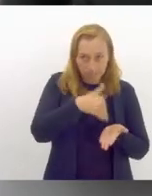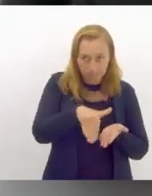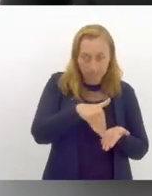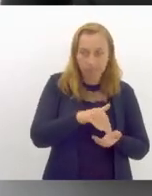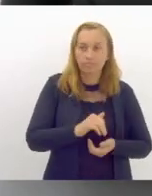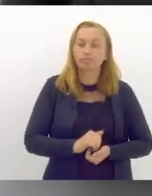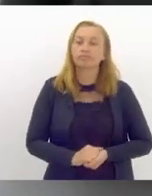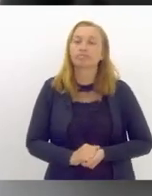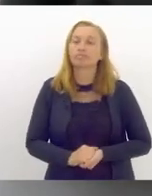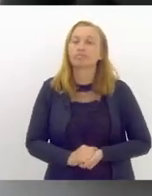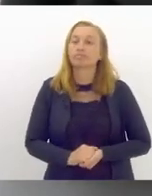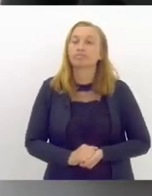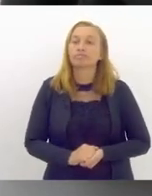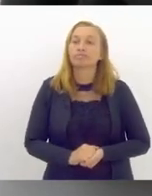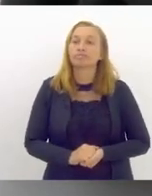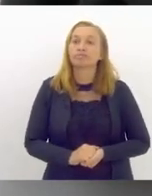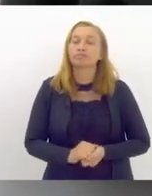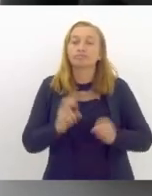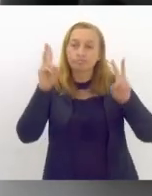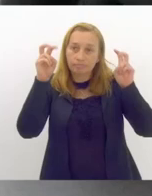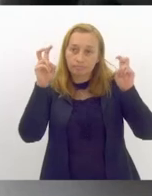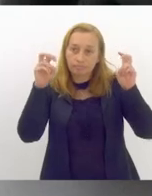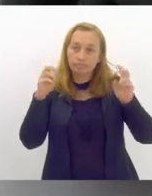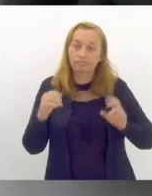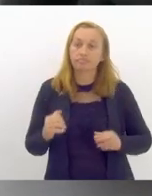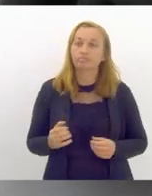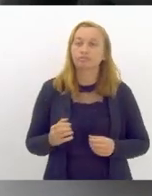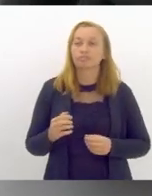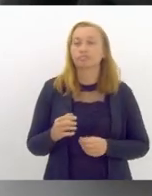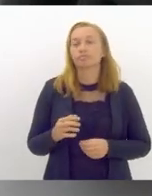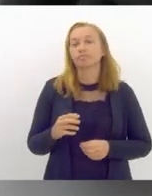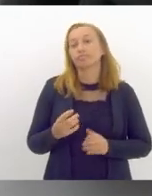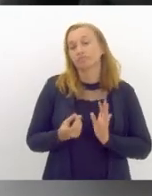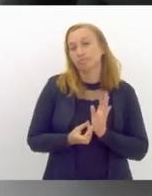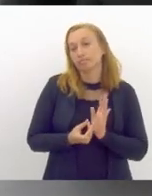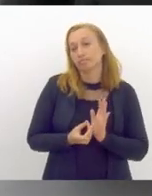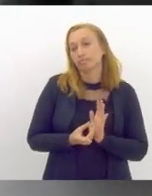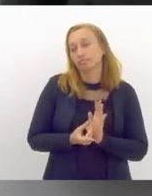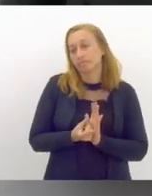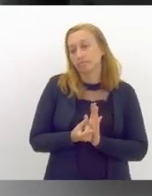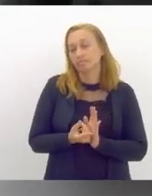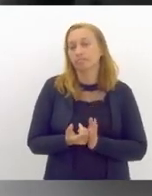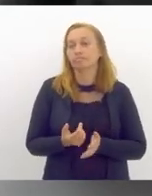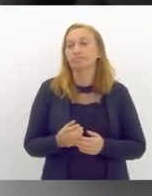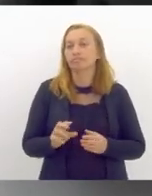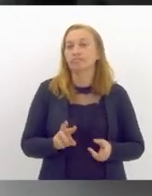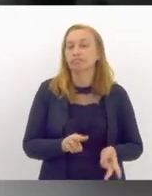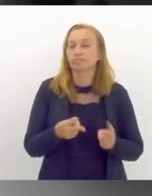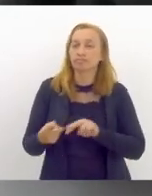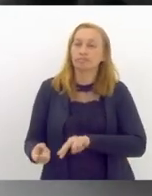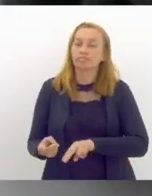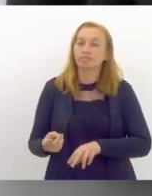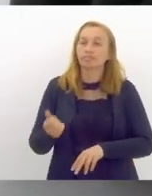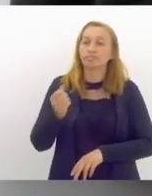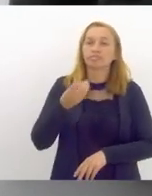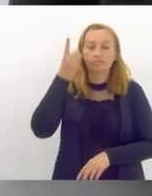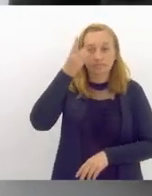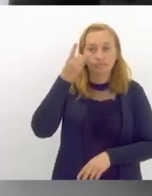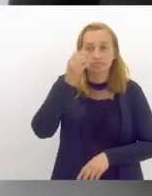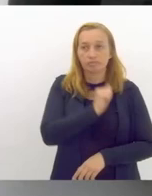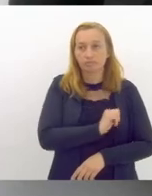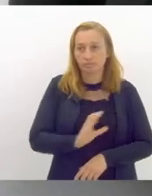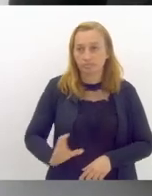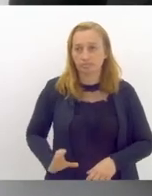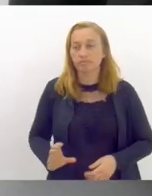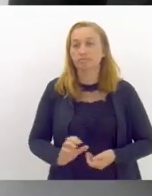secretárias e o tema é relevante receita queria na linha do deputado André Ceciliano